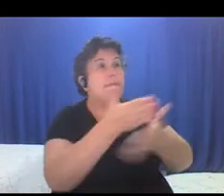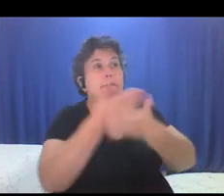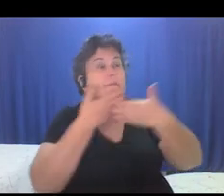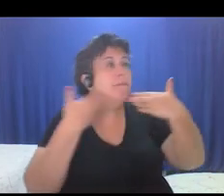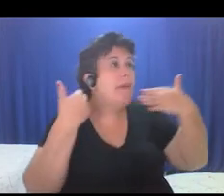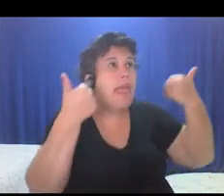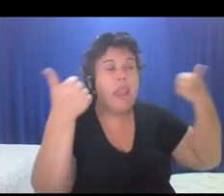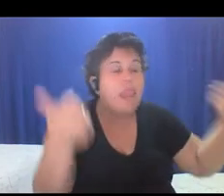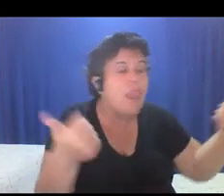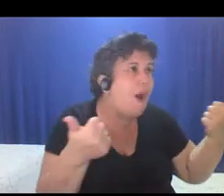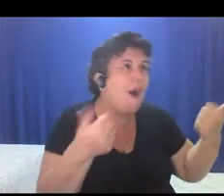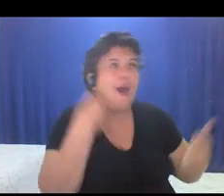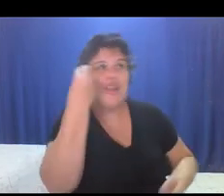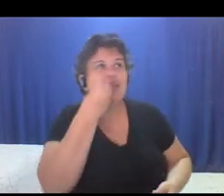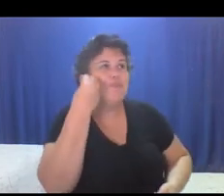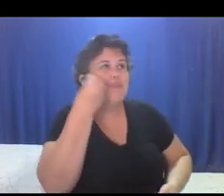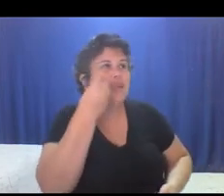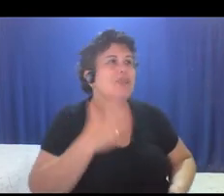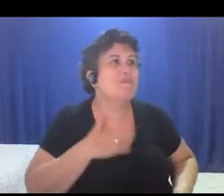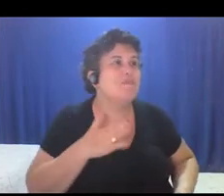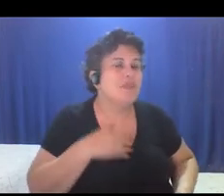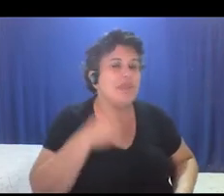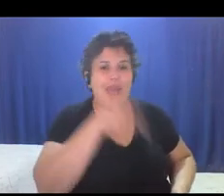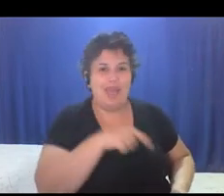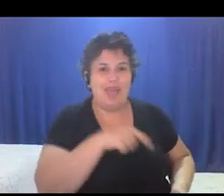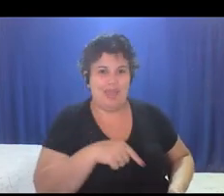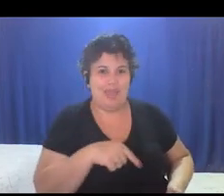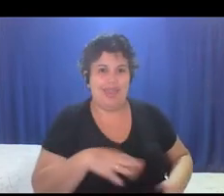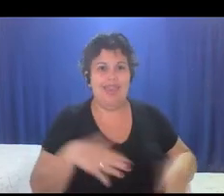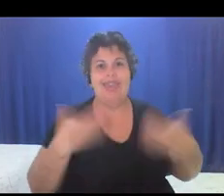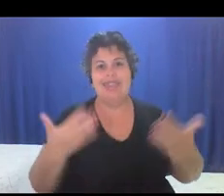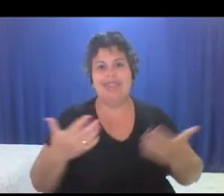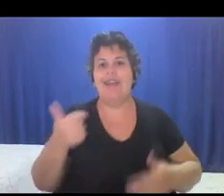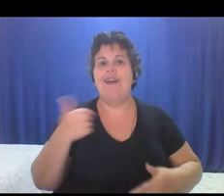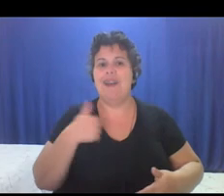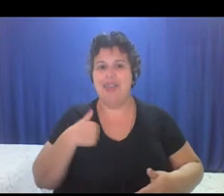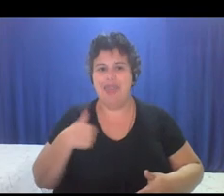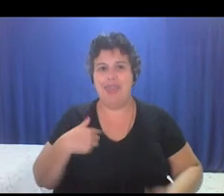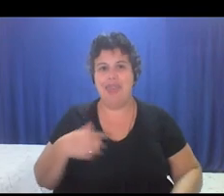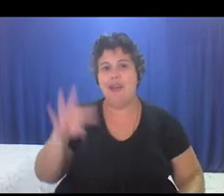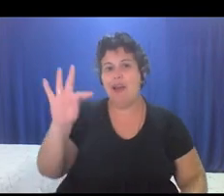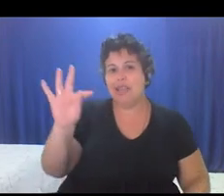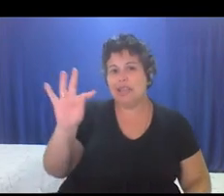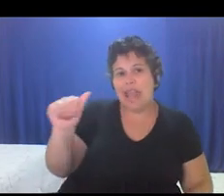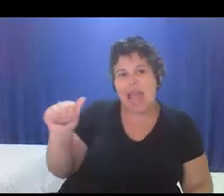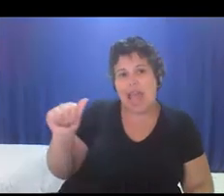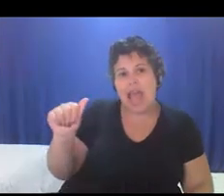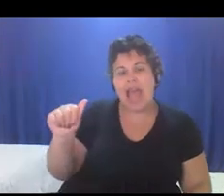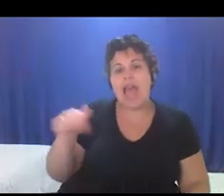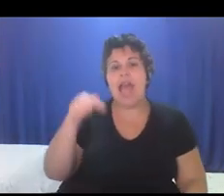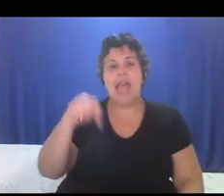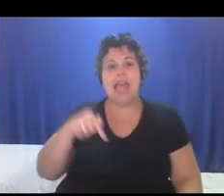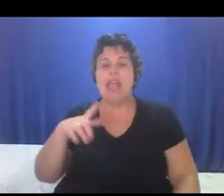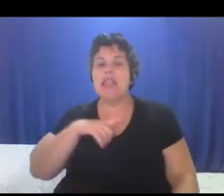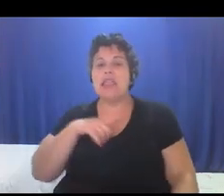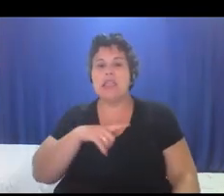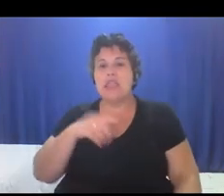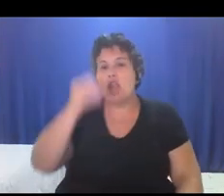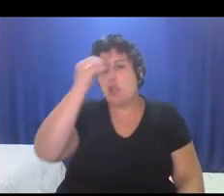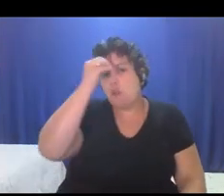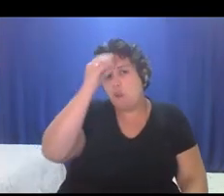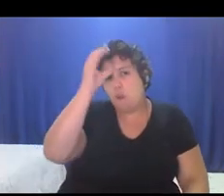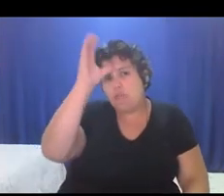minha experiência aqui dentro. Então, assim, eu, como uma pessoa TA, né, levar um pouco do conhecimento que eu tenho, levar um pouco